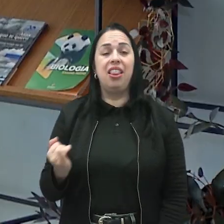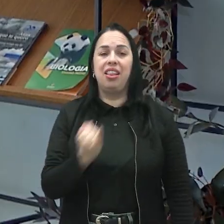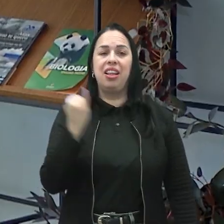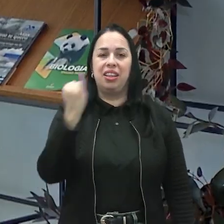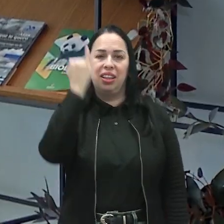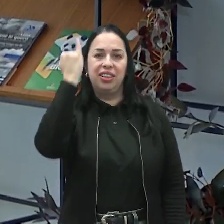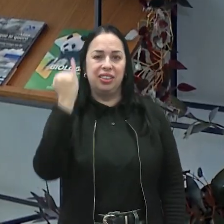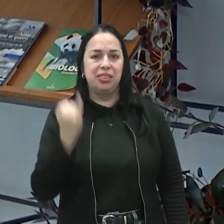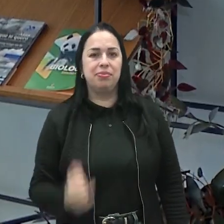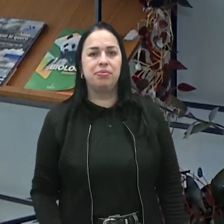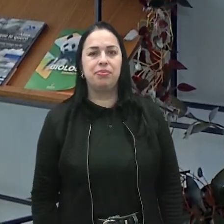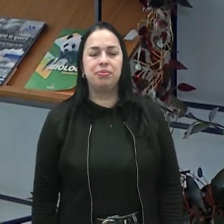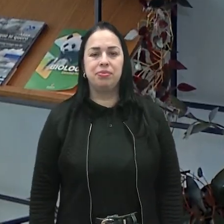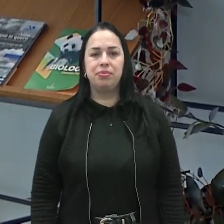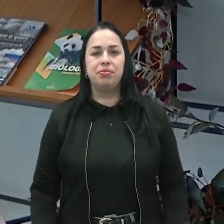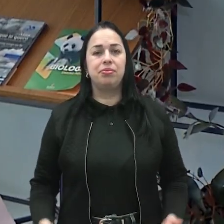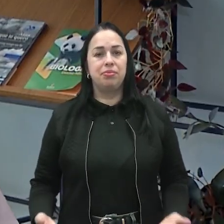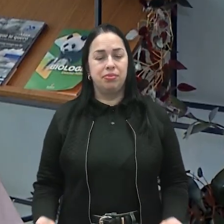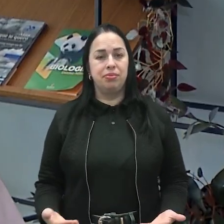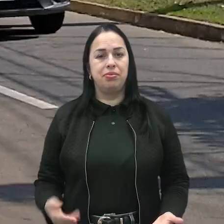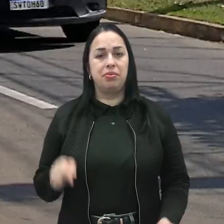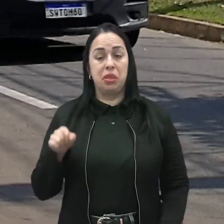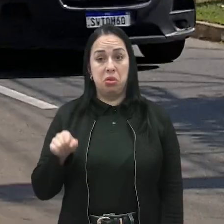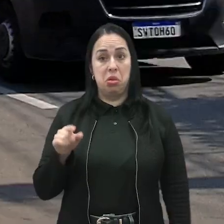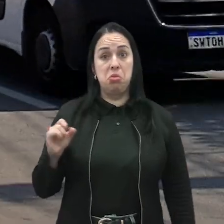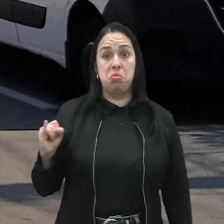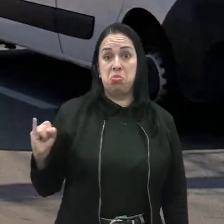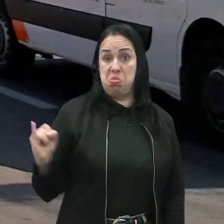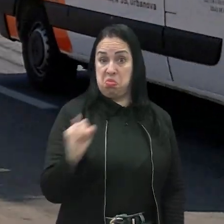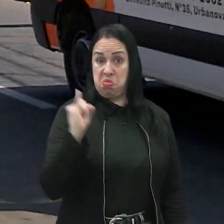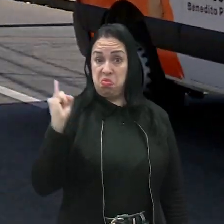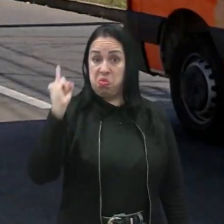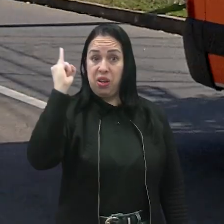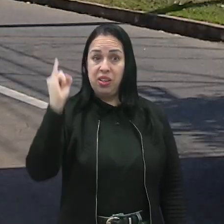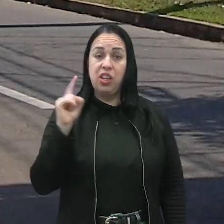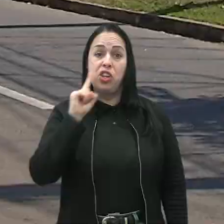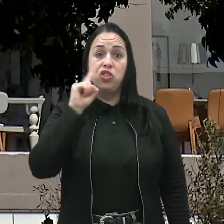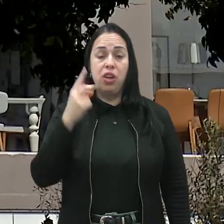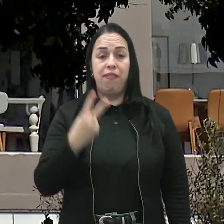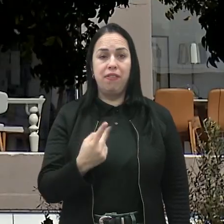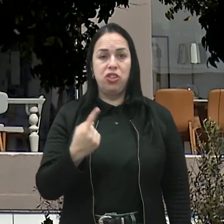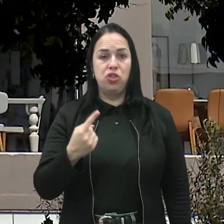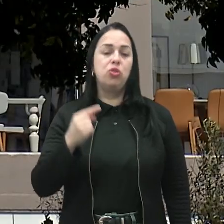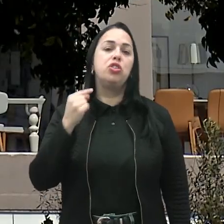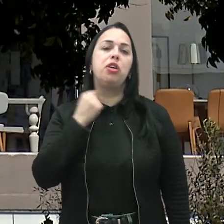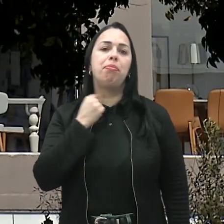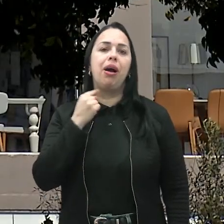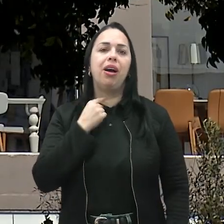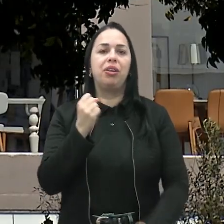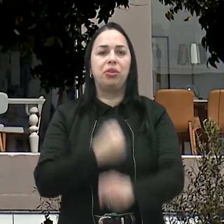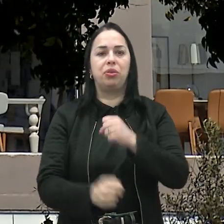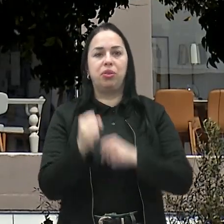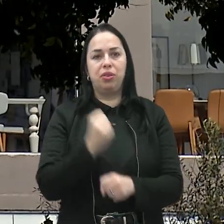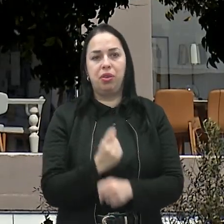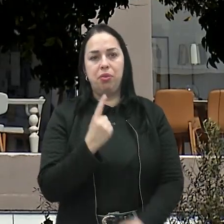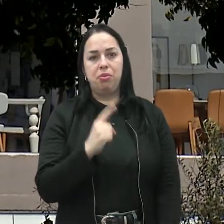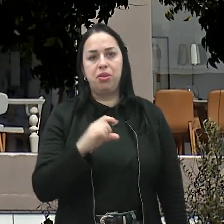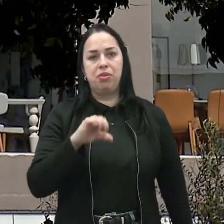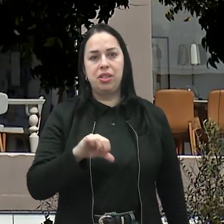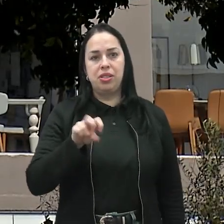Mas, enfim, tem o seu significado também. Pela relevância nacional, no dia 21 de maio de